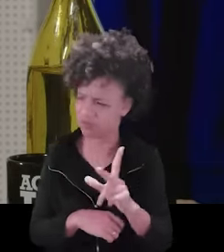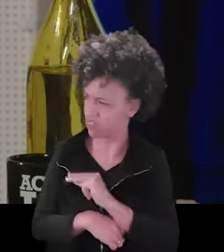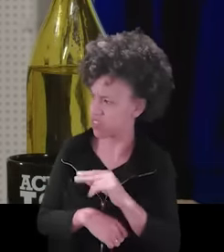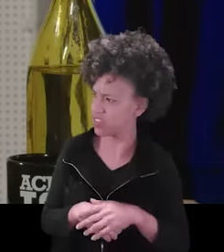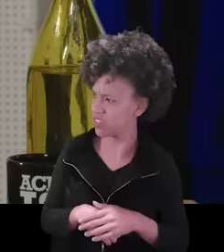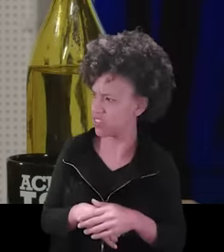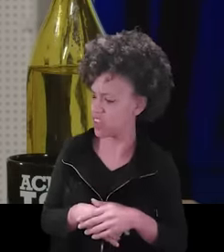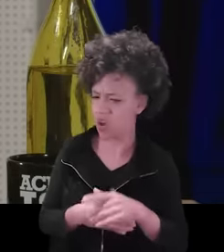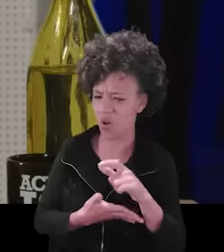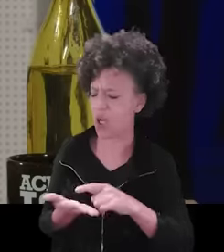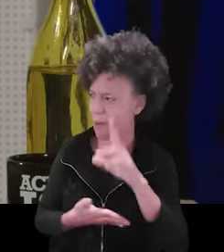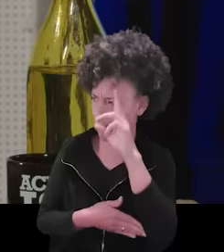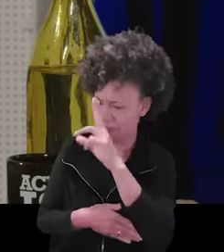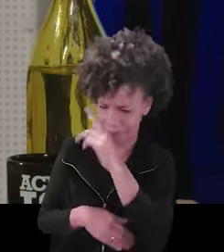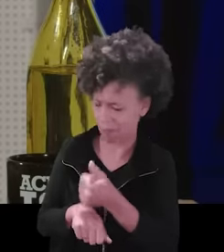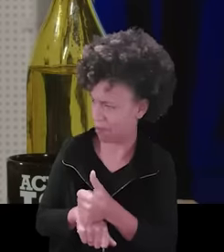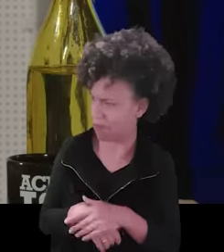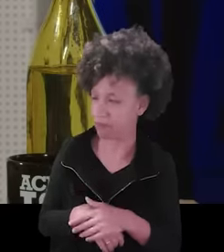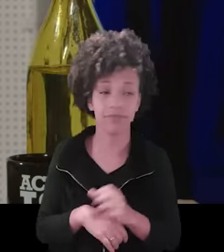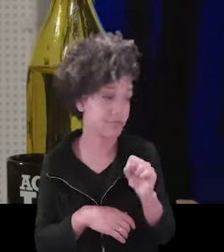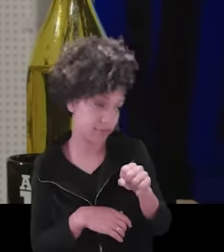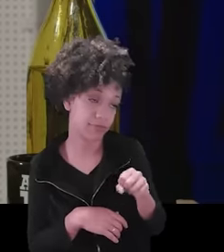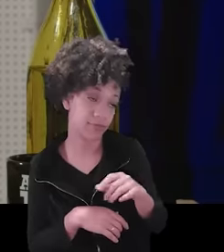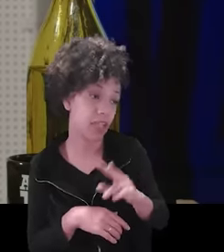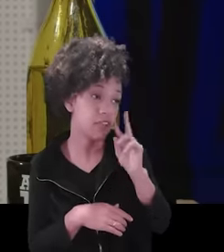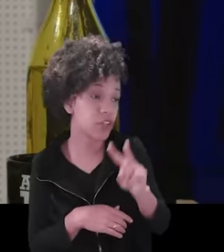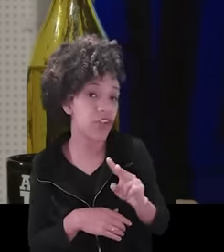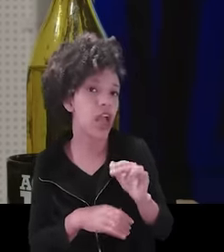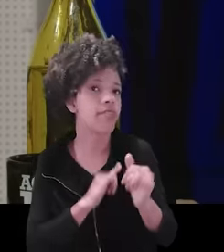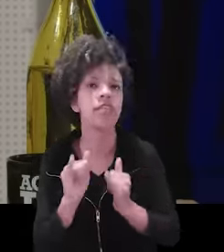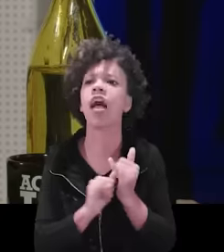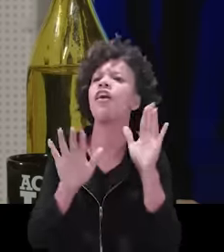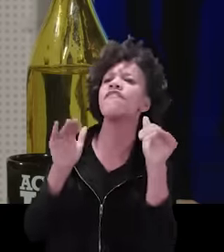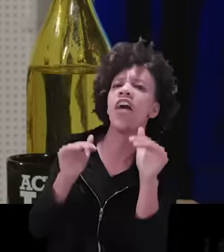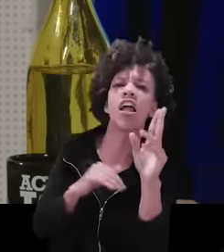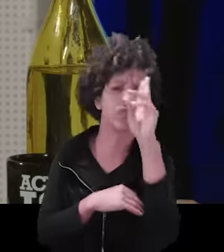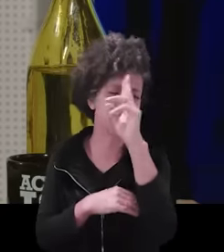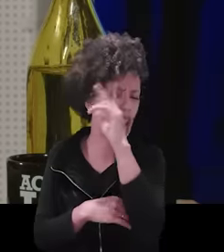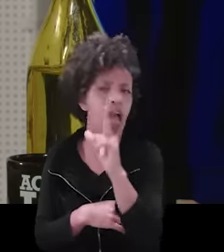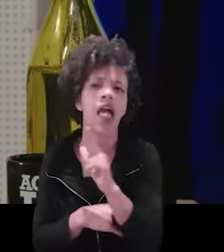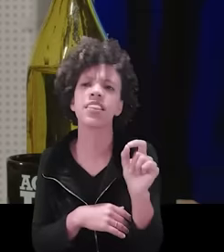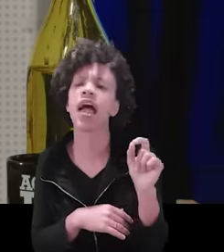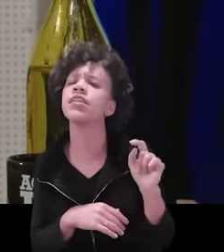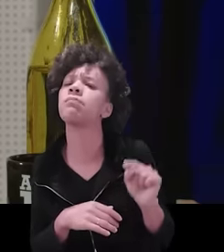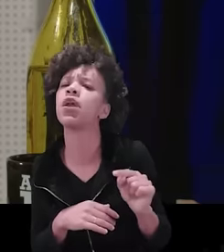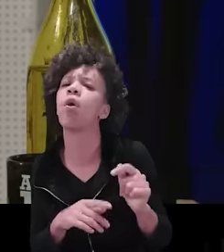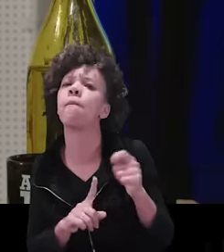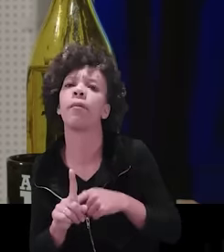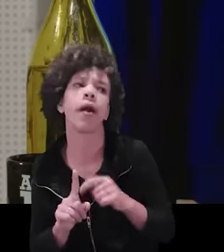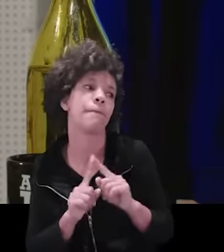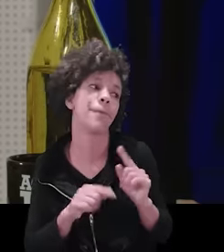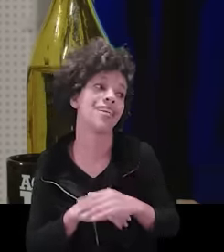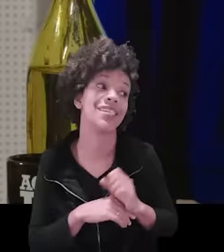graça de um lugar para ser Uber seja aí você vê na internet vem para cá você pode ser um pouquinho 10 mil por mês